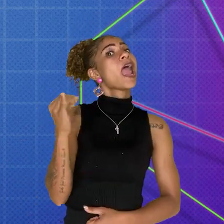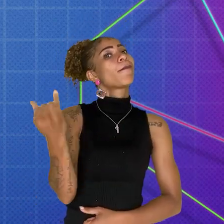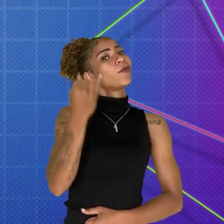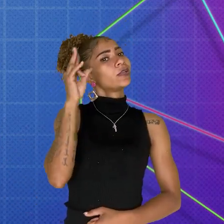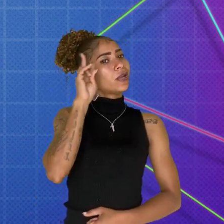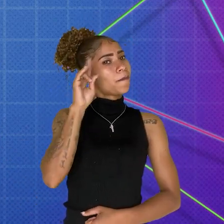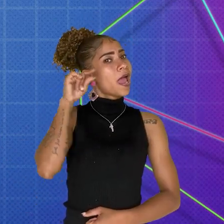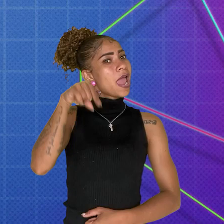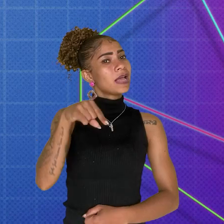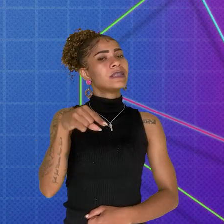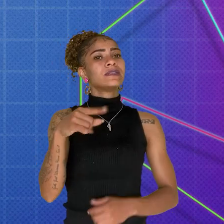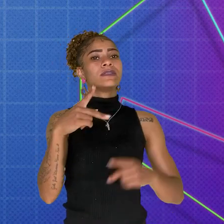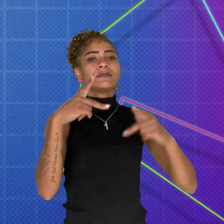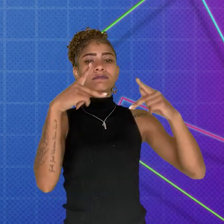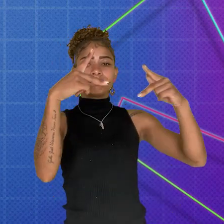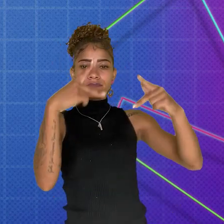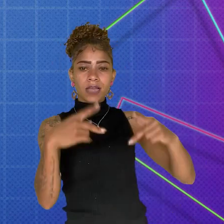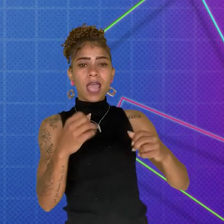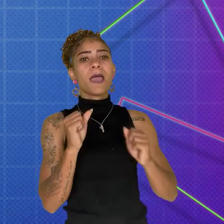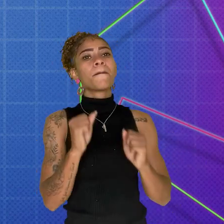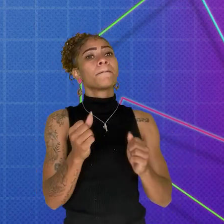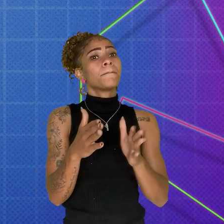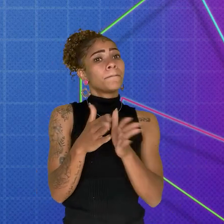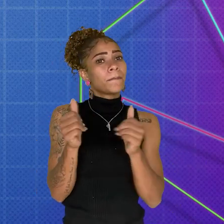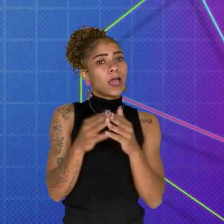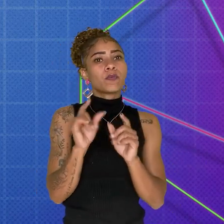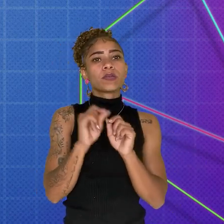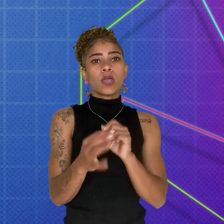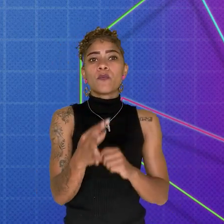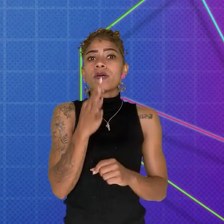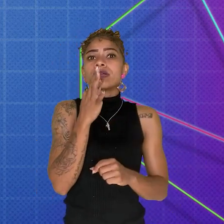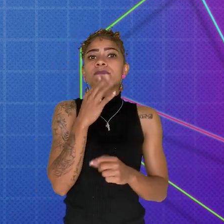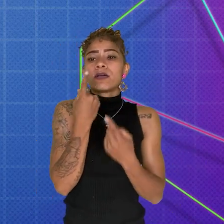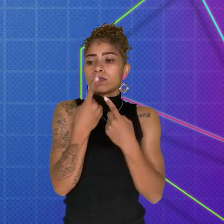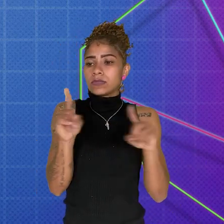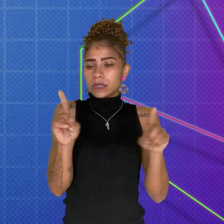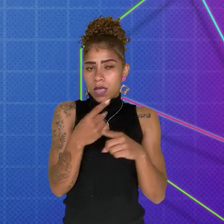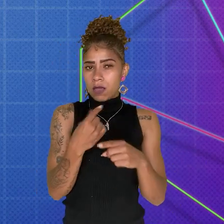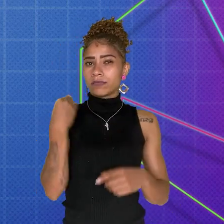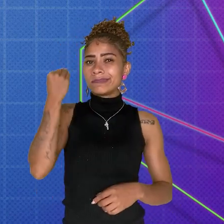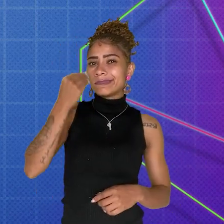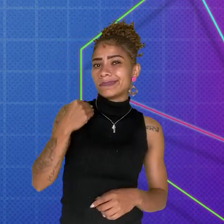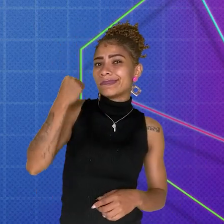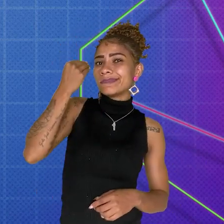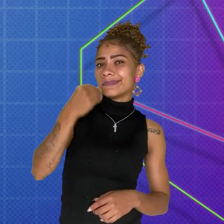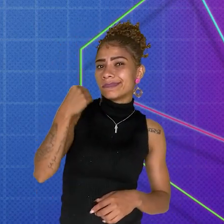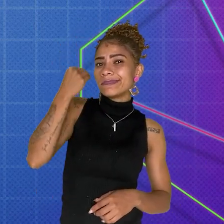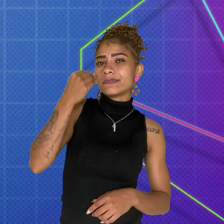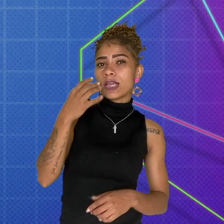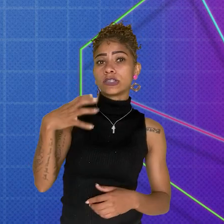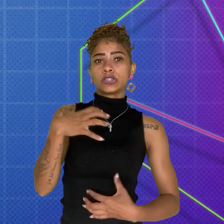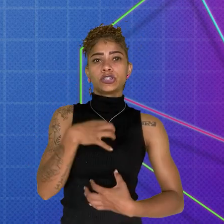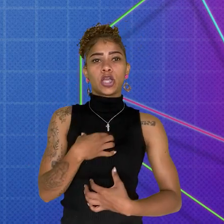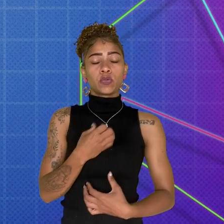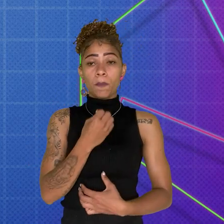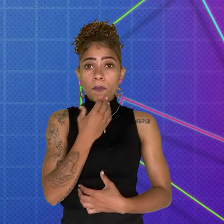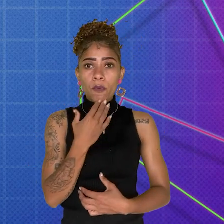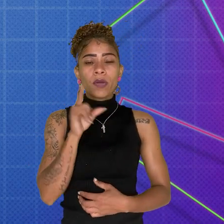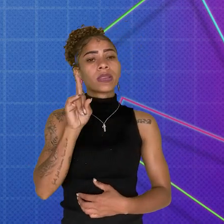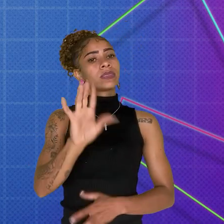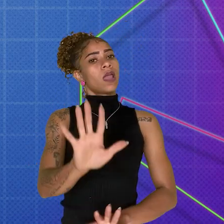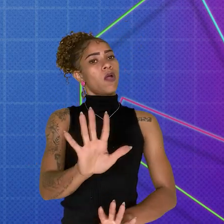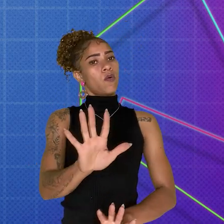que, mesmo sendo gratuitos, esses programas ainda podem exigir conhecimento prévio em produção musical e experimentação para serem usados de maneira